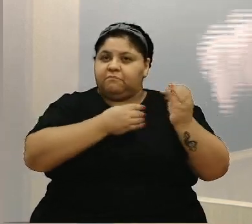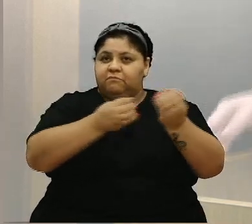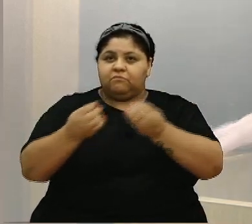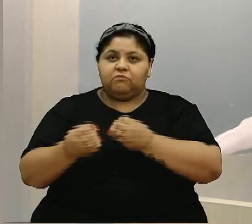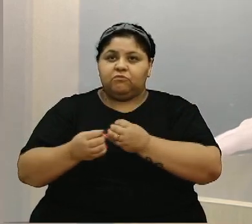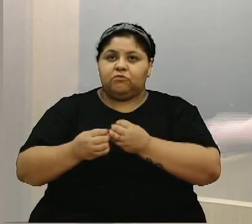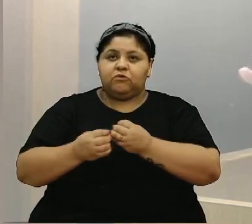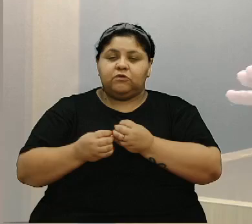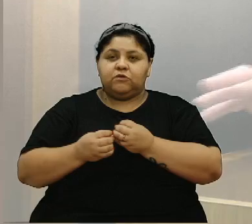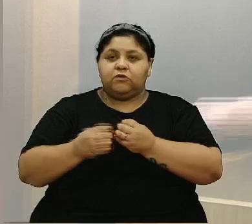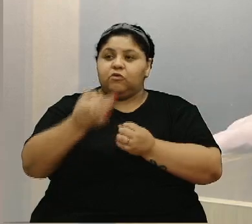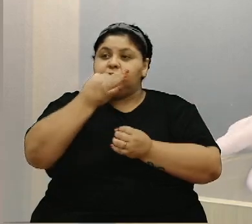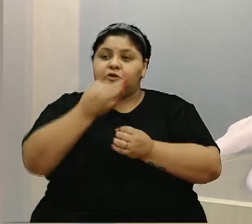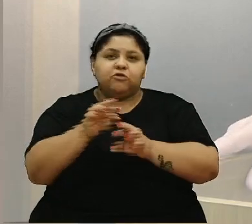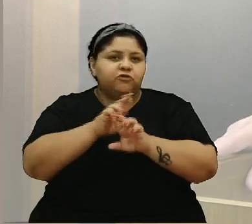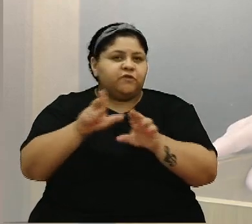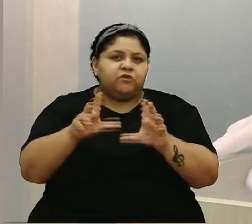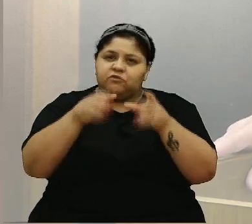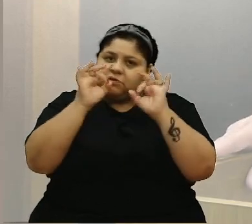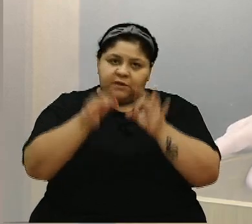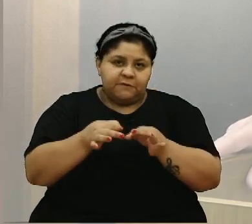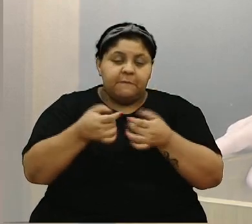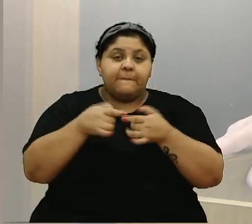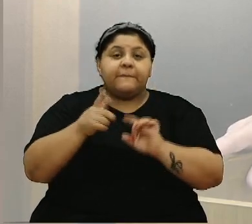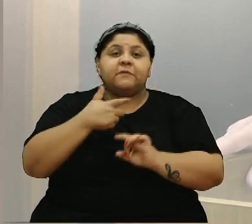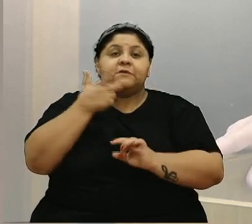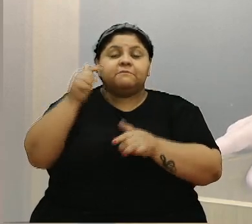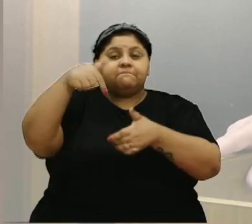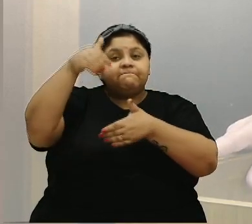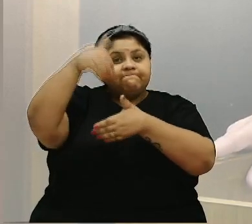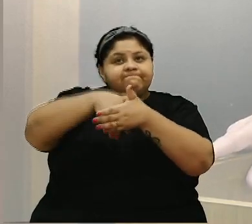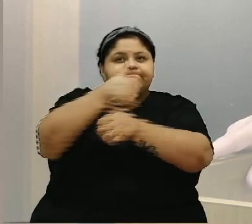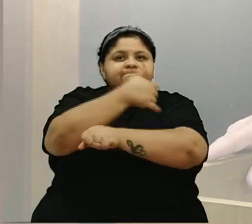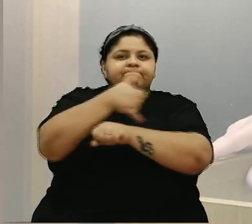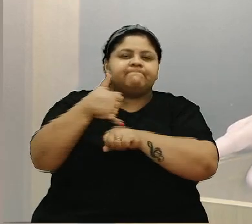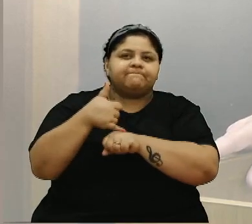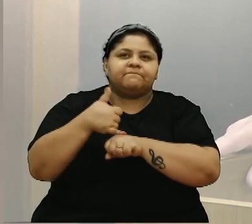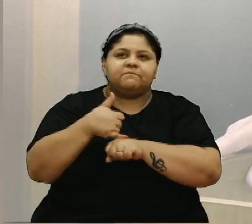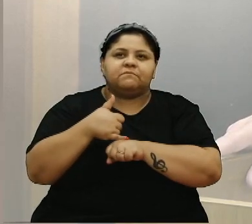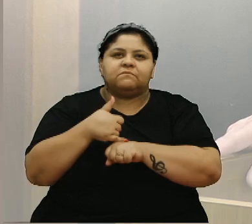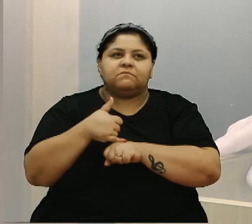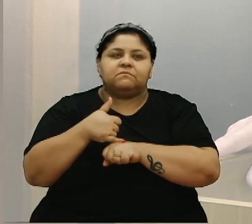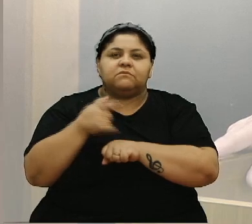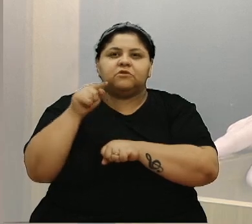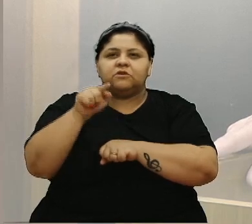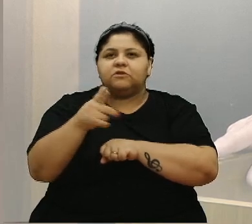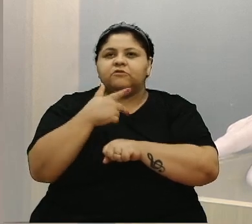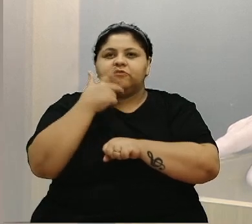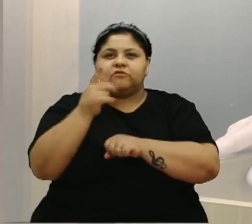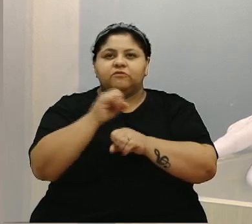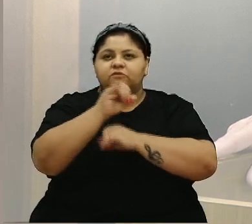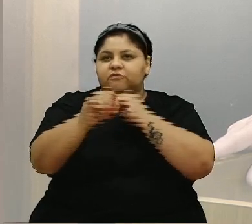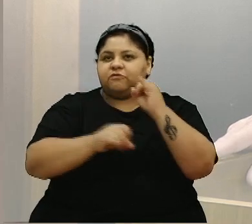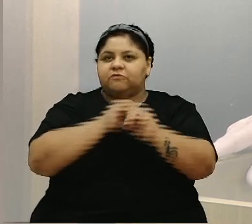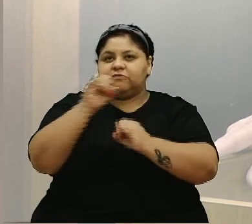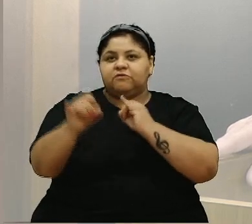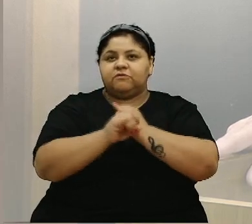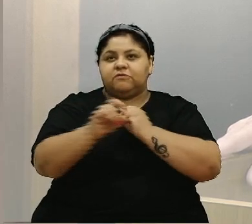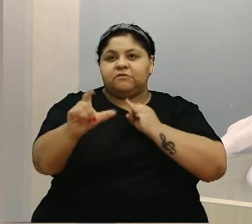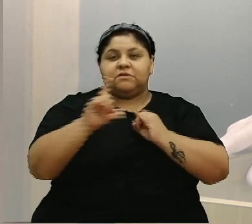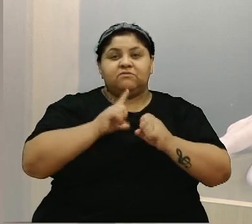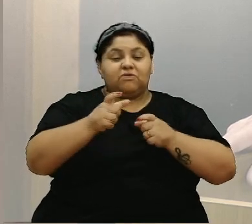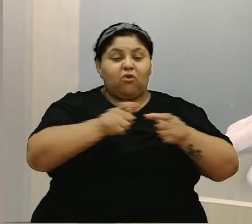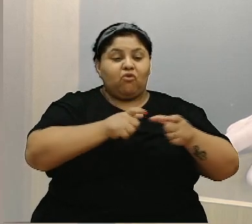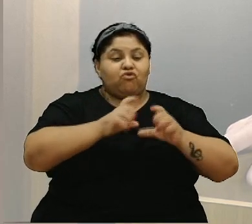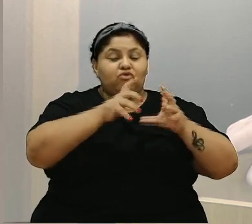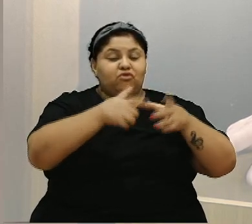lados políticos diferentes, mas tudo certo. Mas eu quero dizer que essa eleição passa, vocês dizem internet, a gente não tem controle sobre todas as